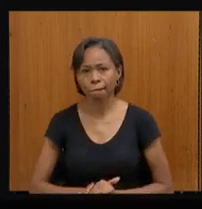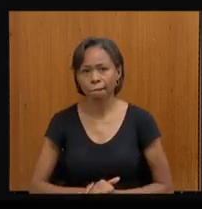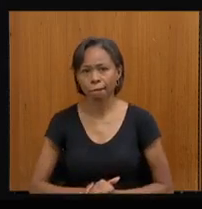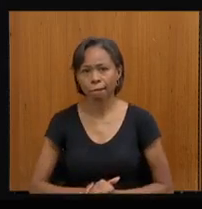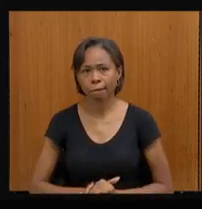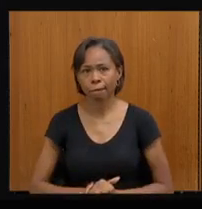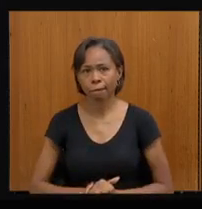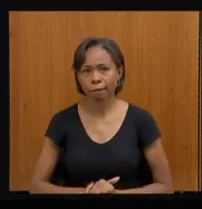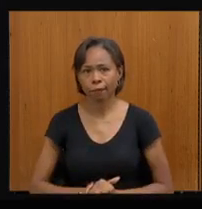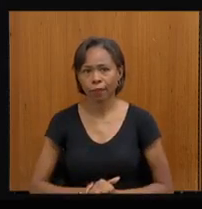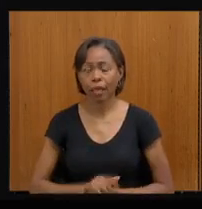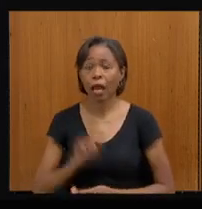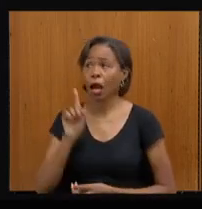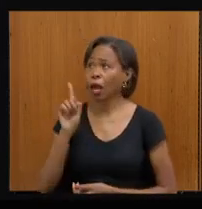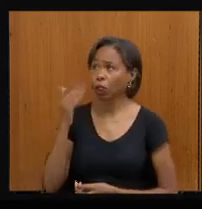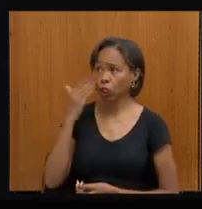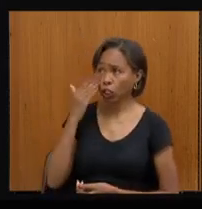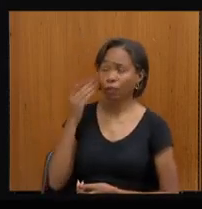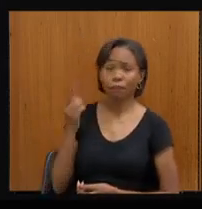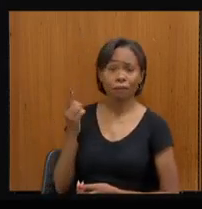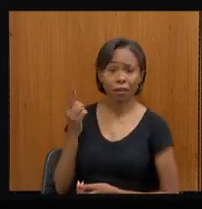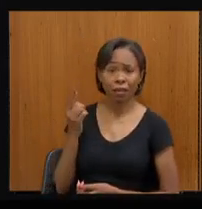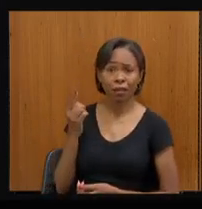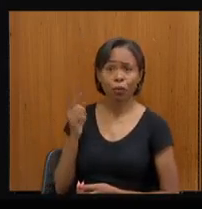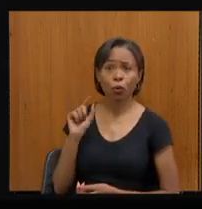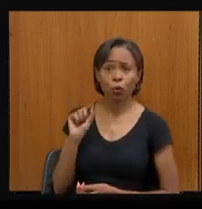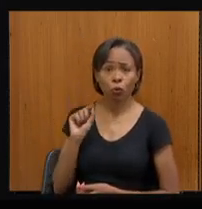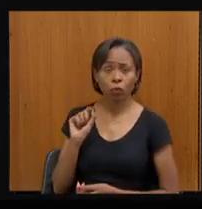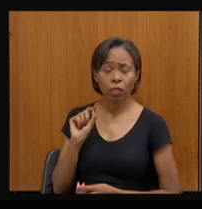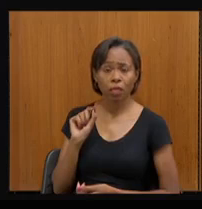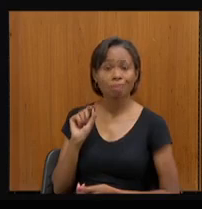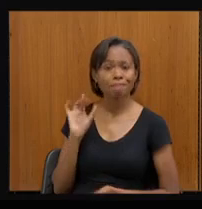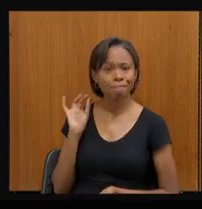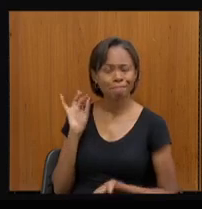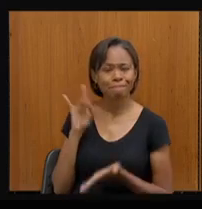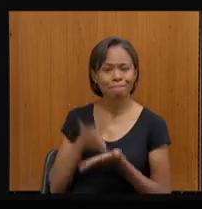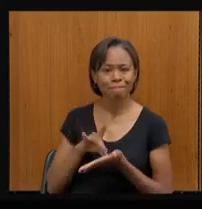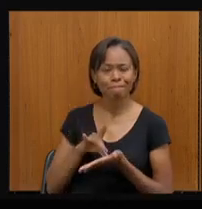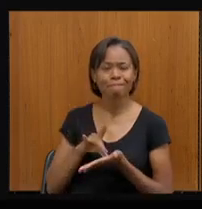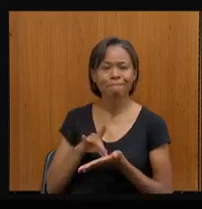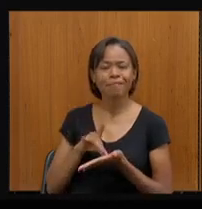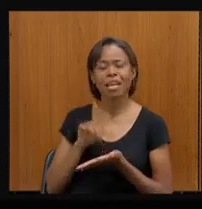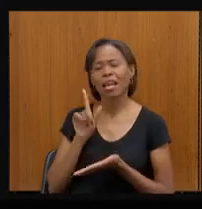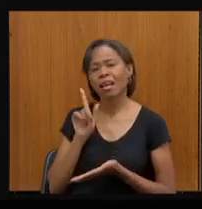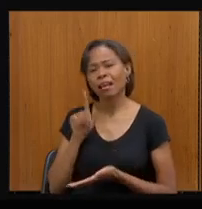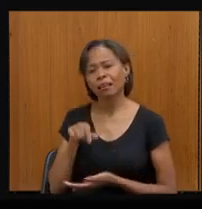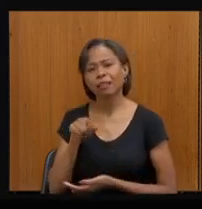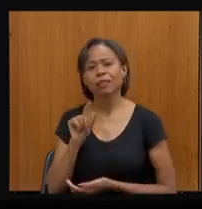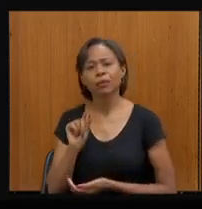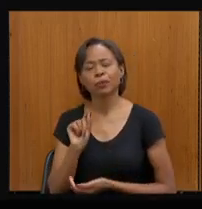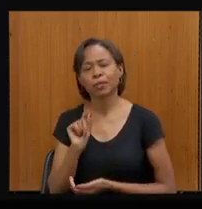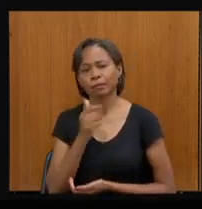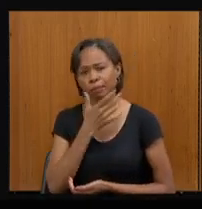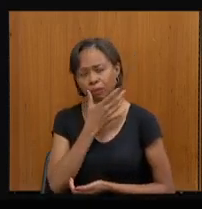vamos entrar a gente filme propriamente dito né fazendo assim é